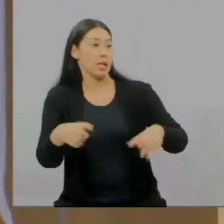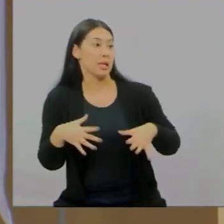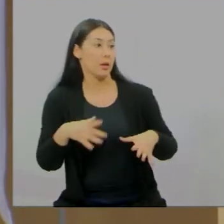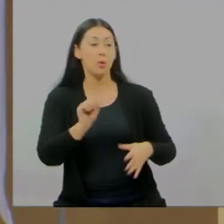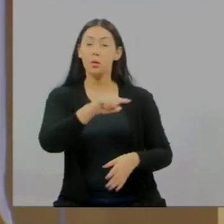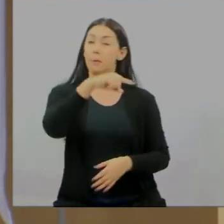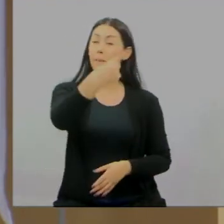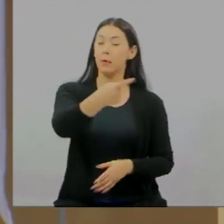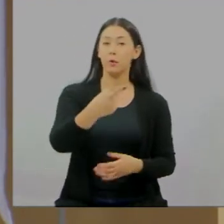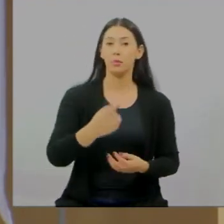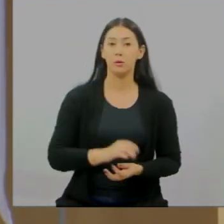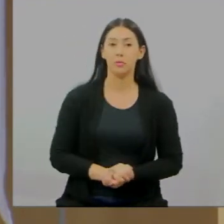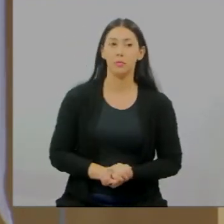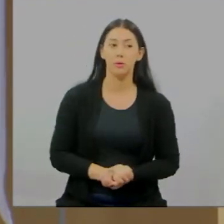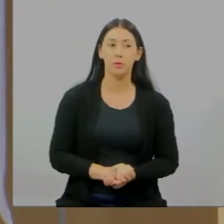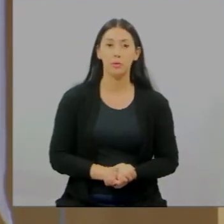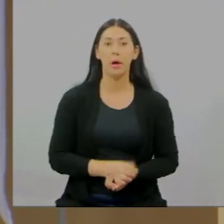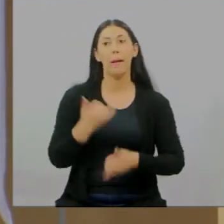6 sessões.